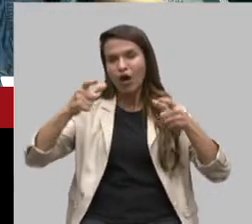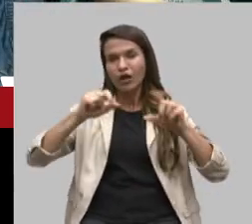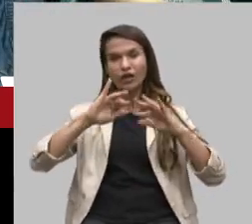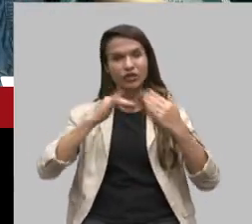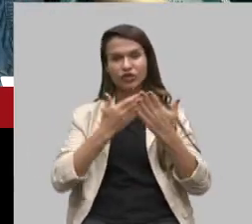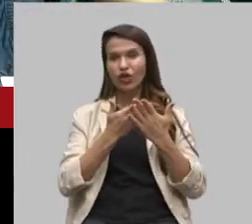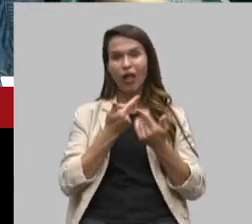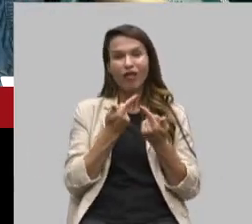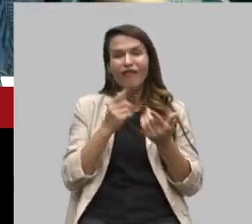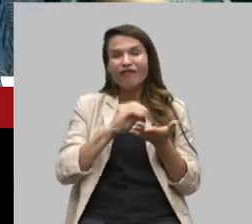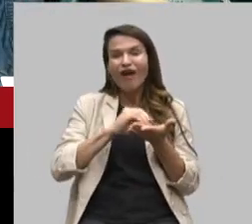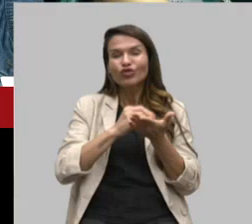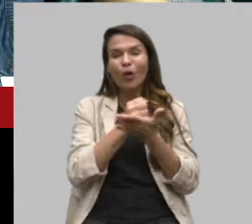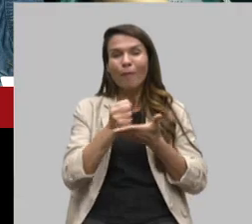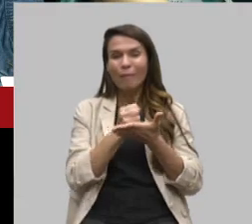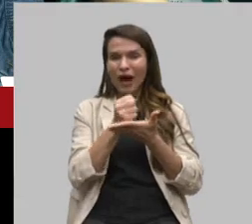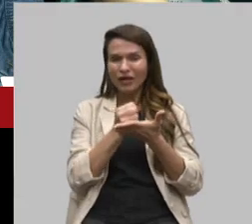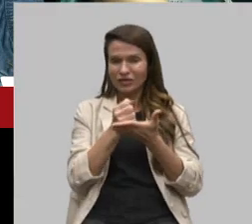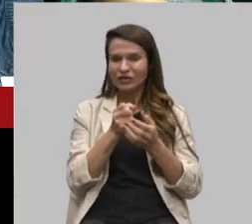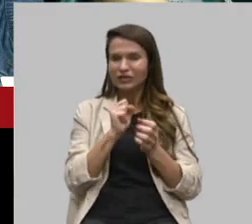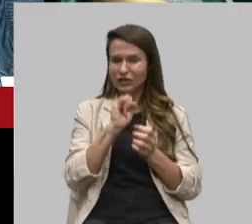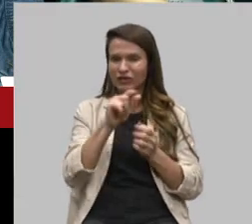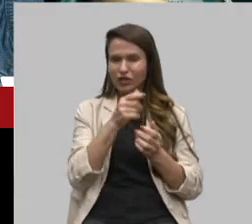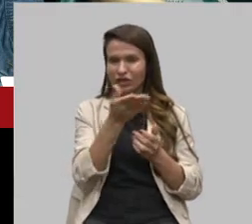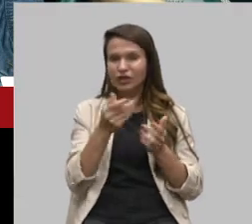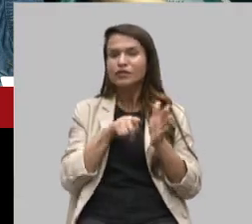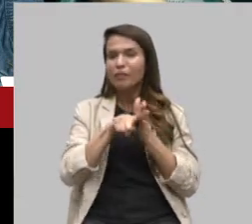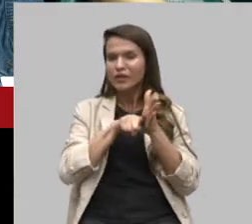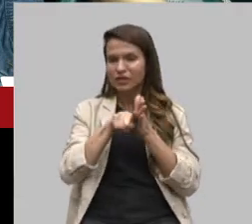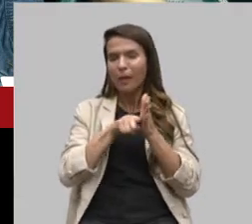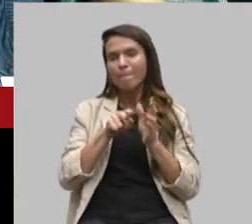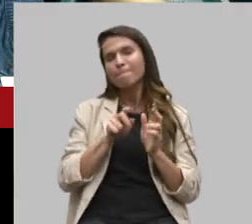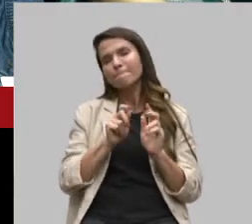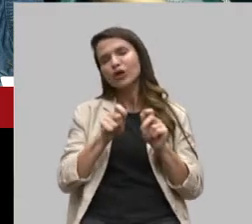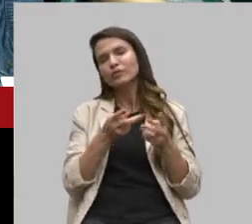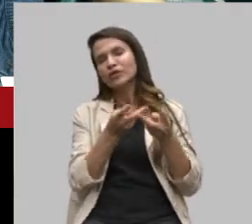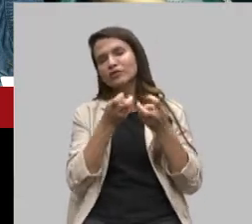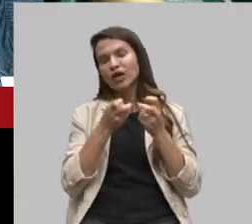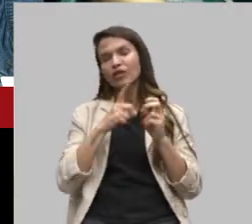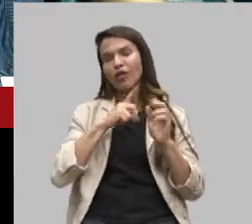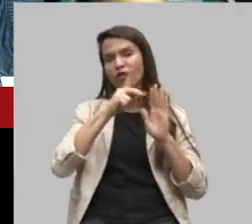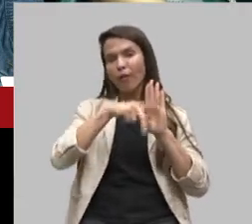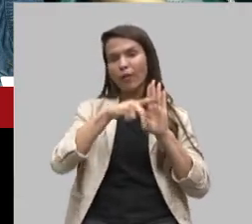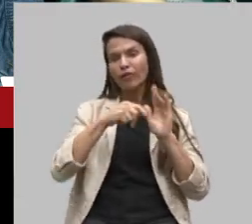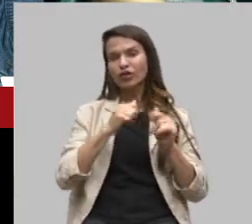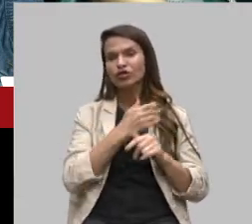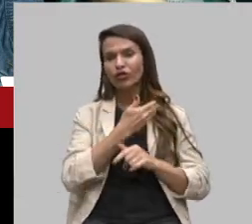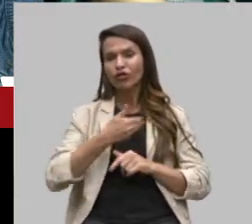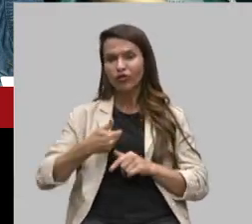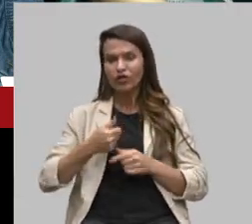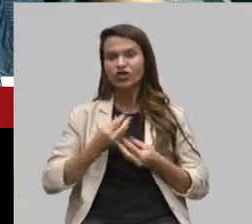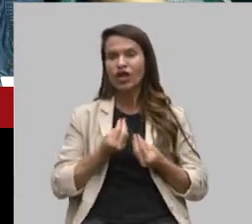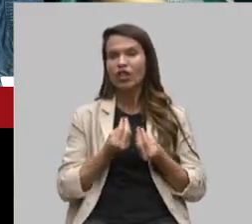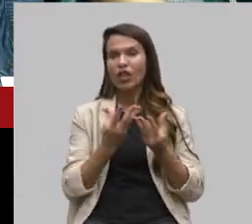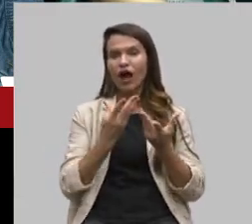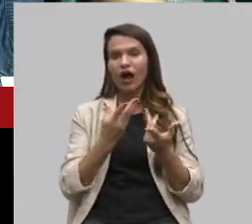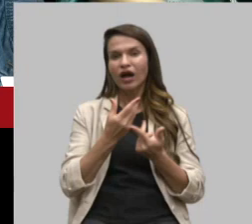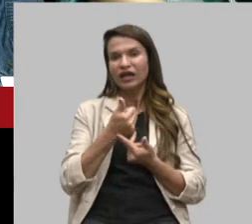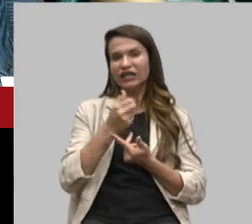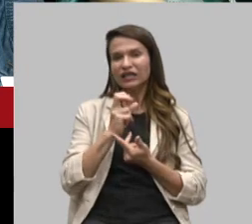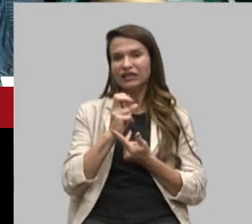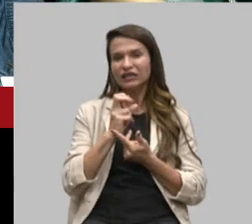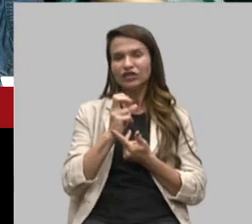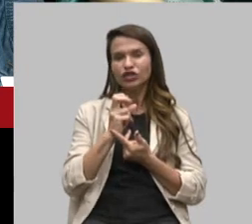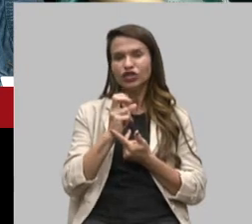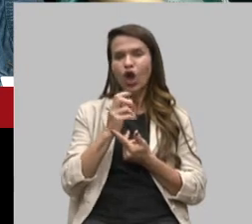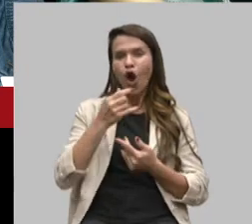básico se vocês derem uma pesquisada vocês podem ver que houve um um projeto do governo de disponibilizar kits de robótica só que